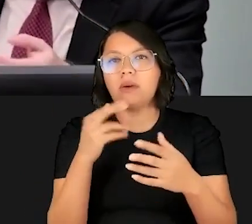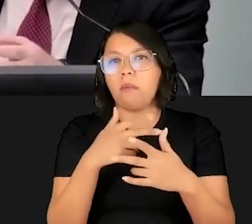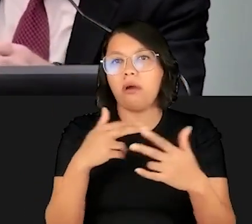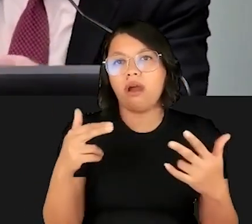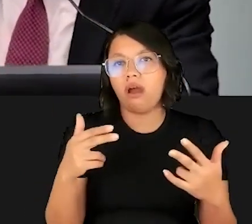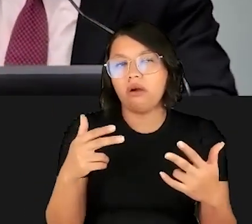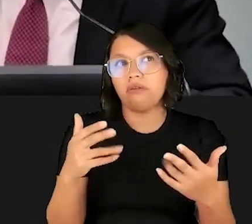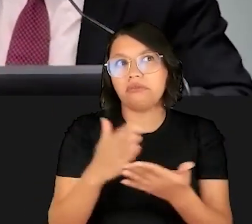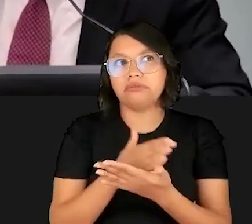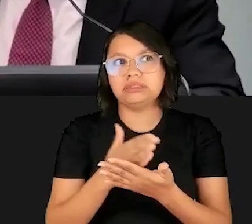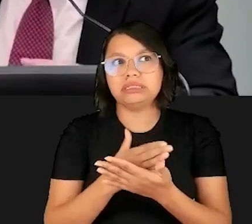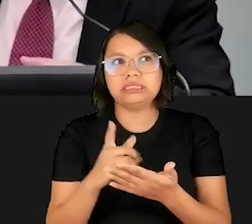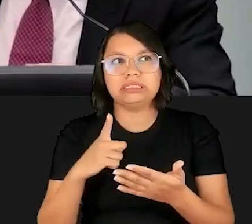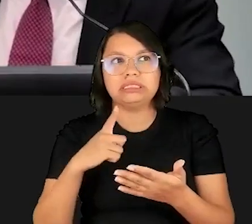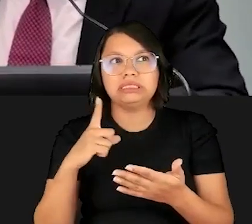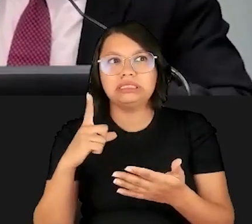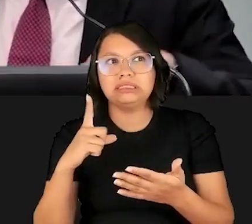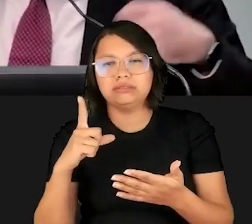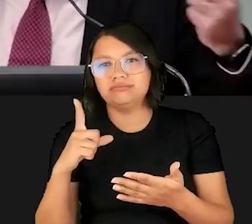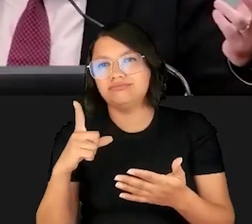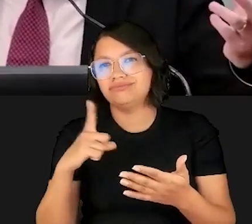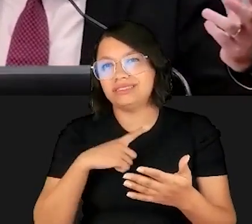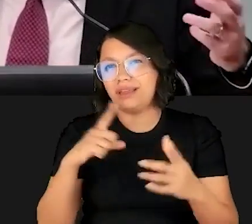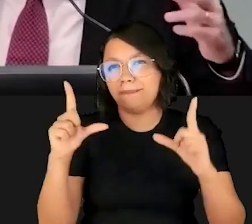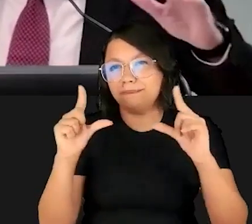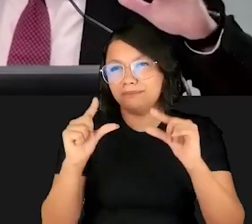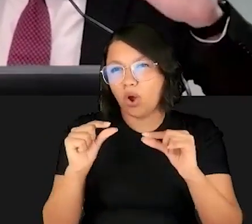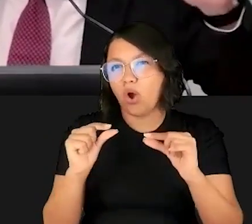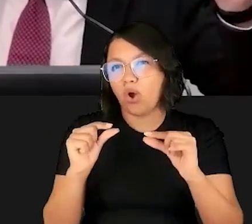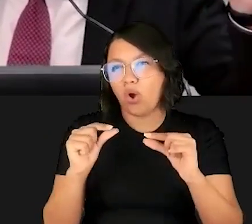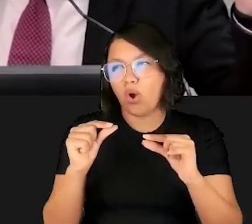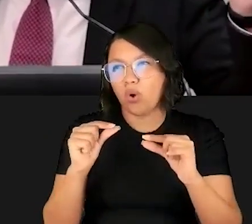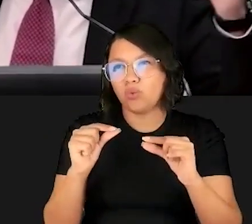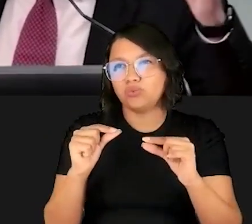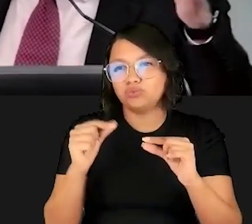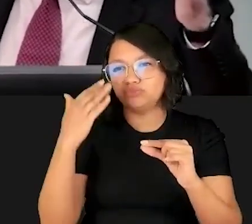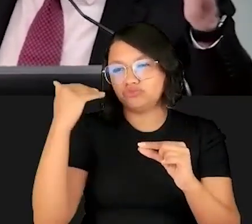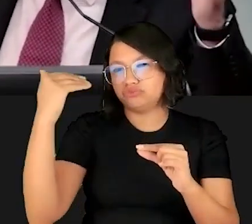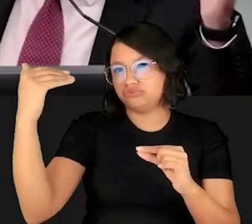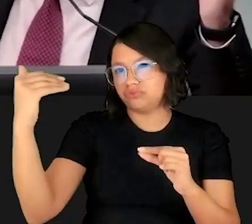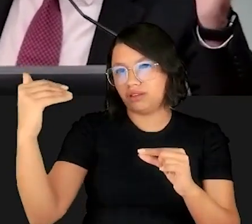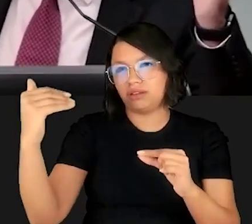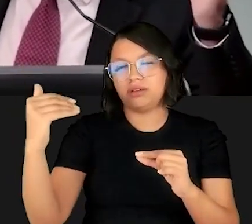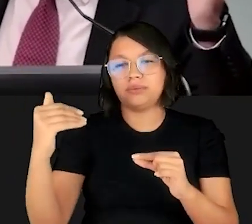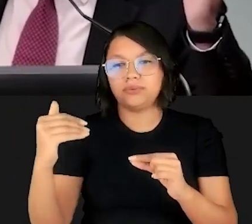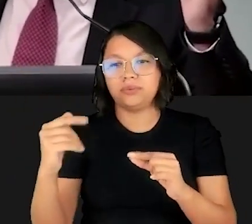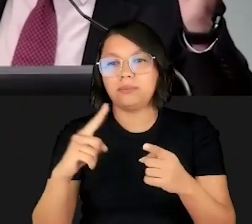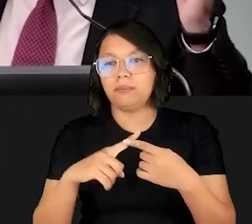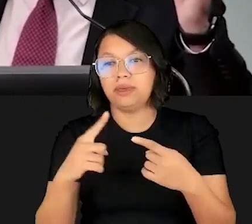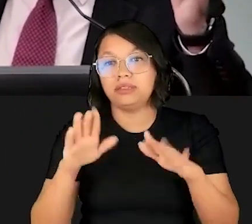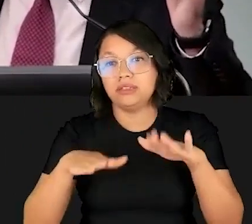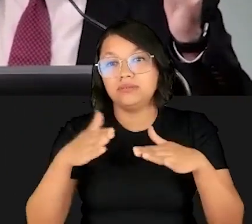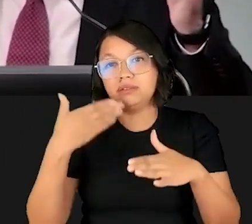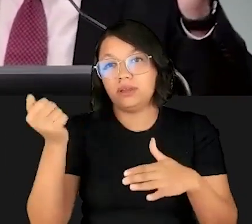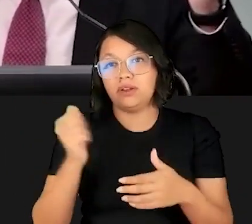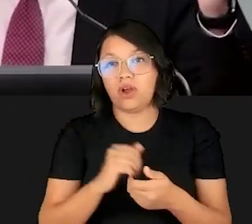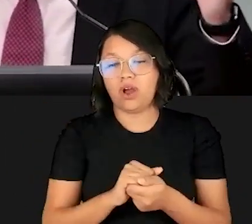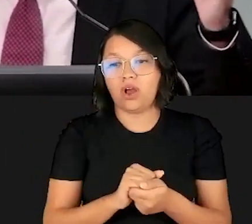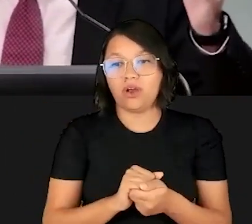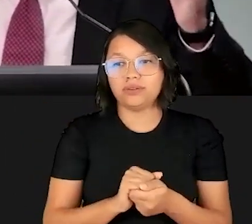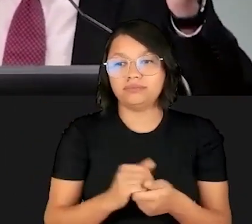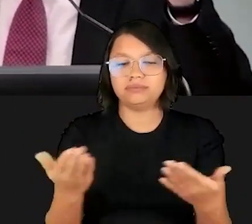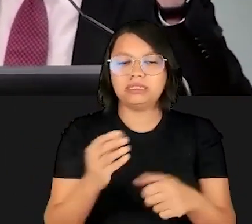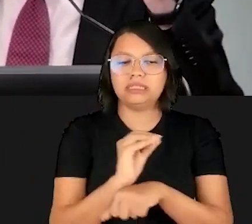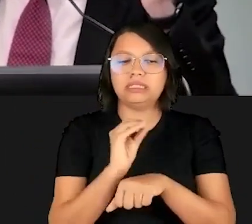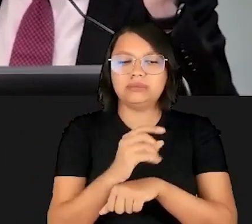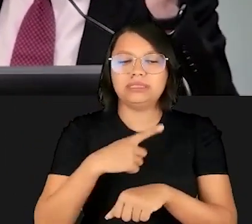funciona. Sempre tem esperança que aquele paciente vai ser um resultado fora da curva, que ele vai ir melhor do que os outros pacientes. Esse tratamento